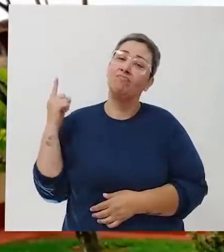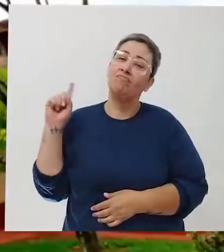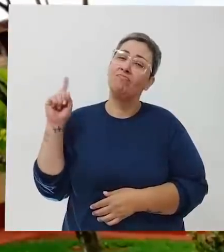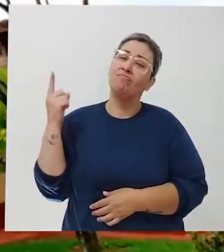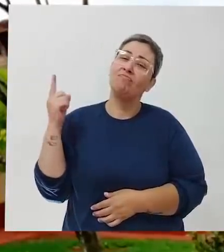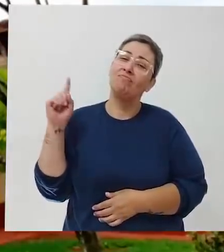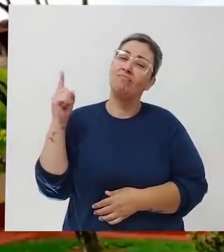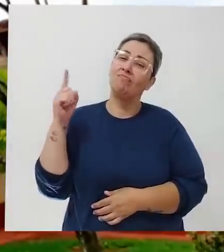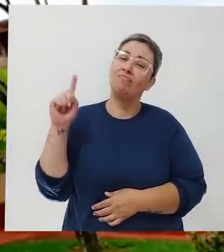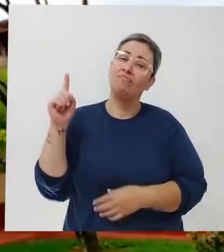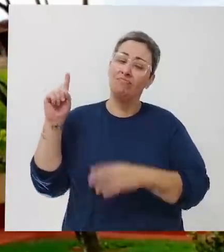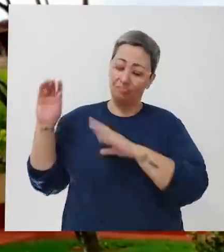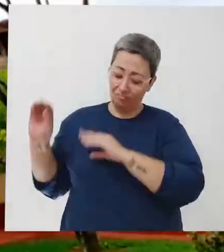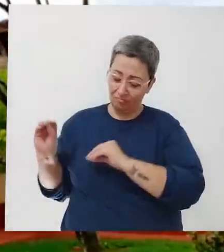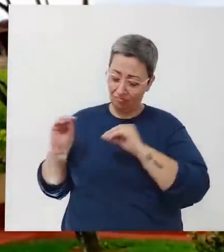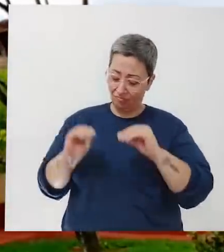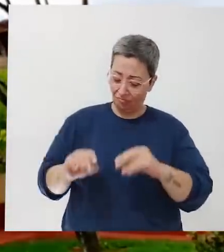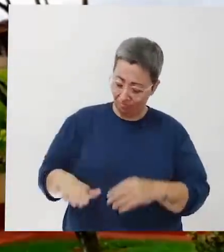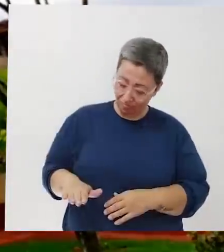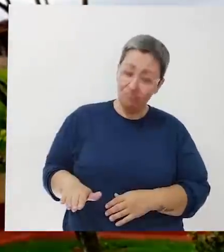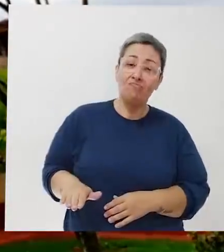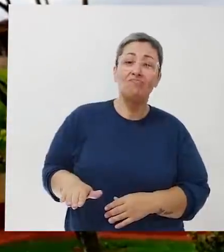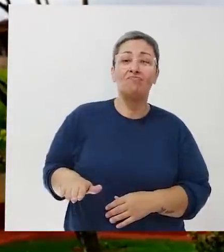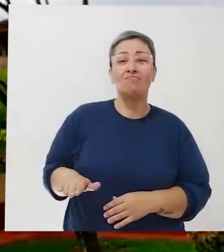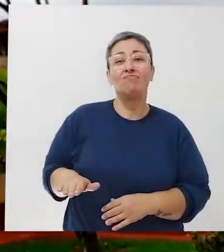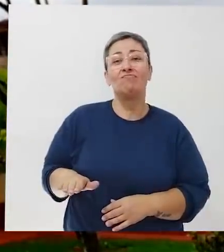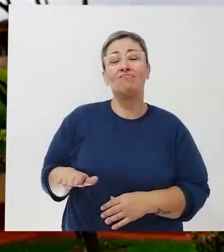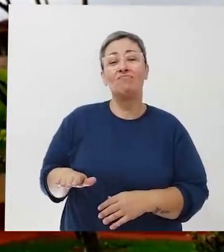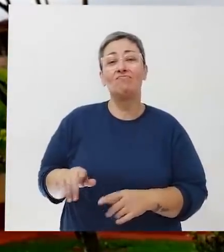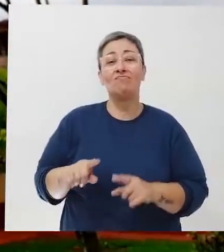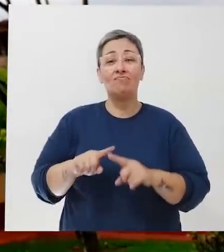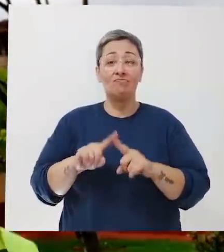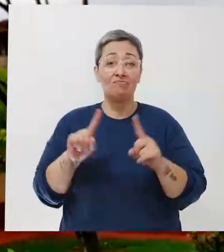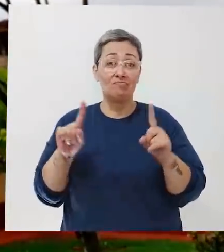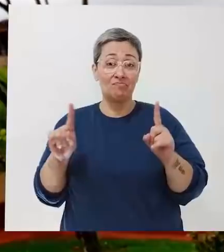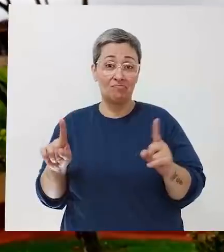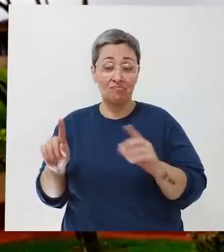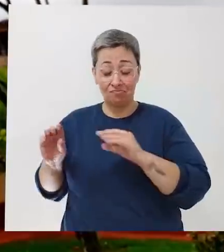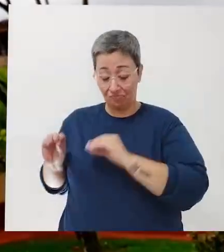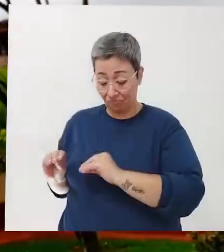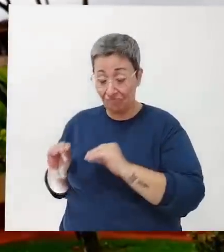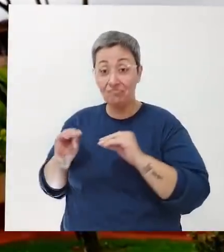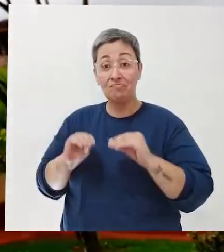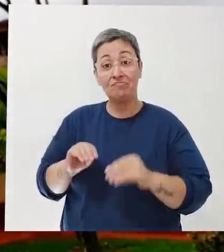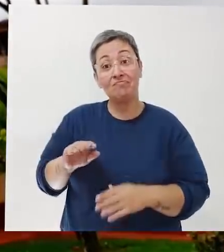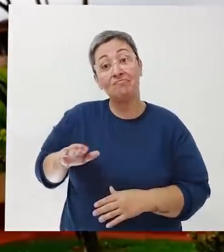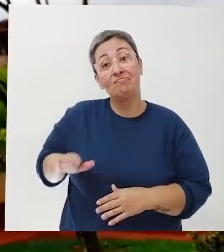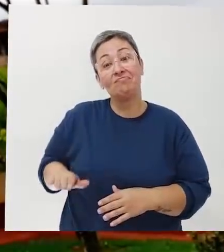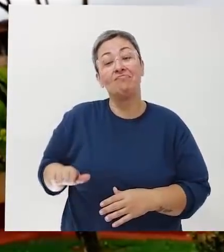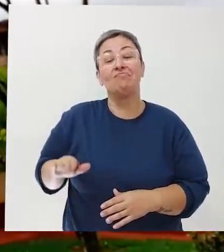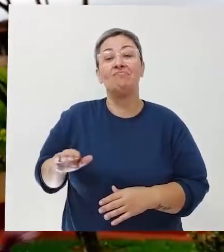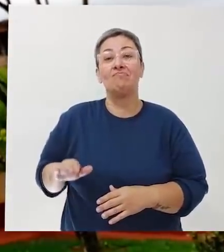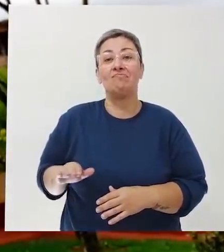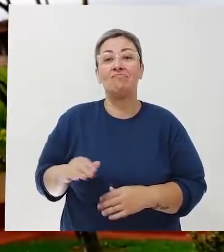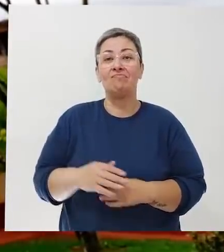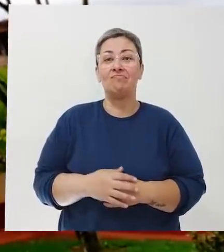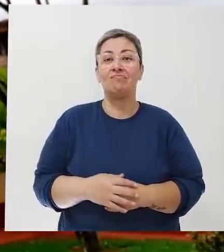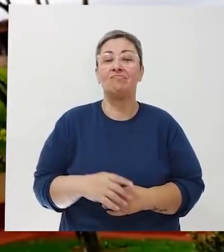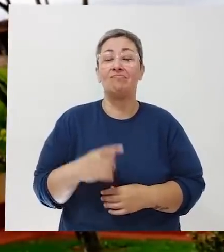há? Eu vim de lá, pequenininha. Eu vim de